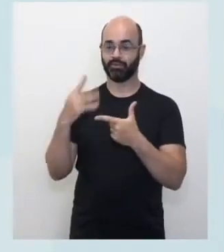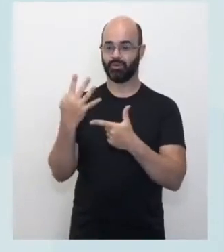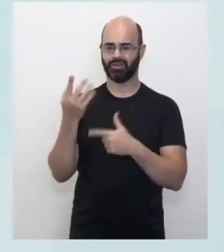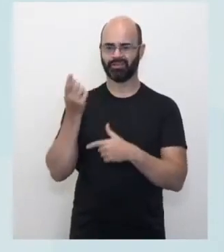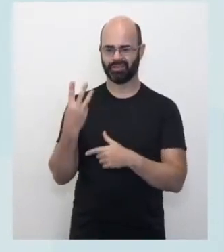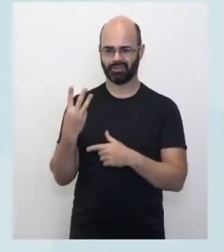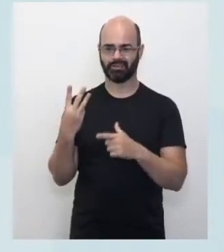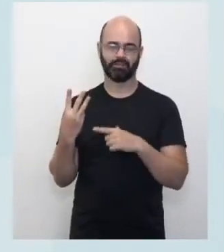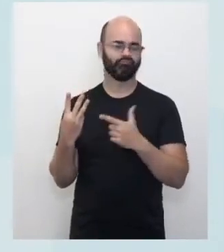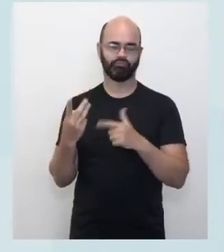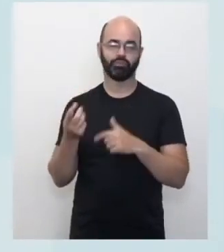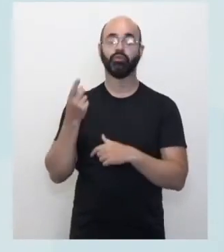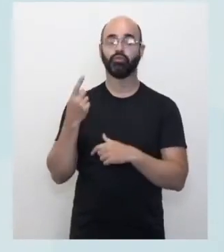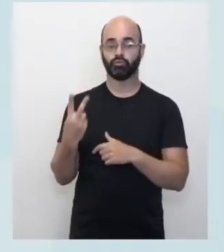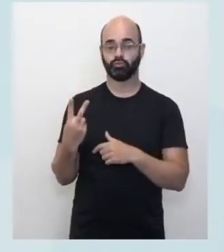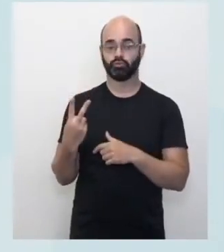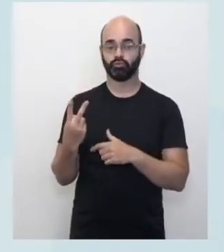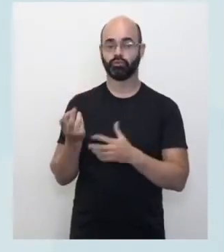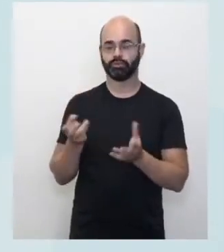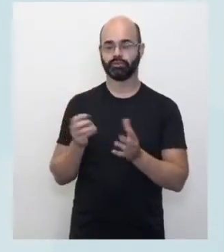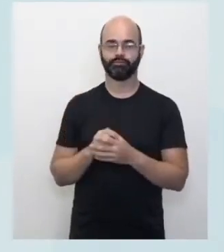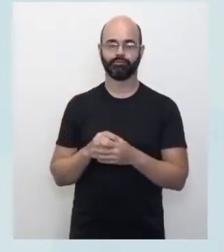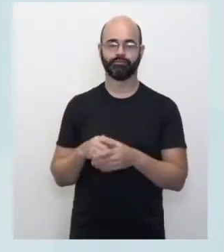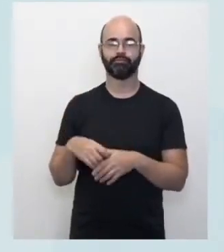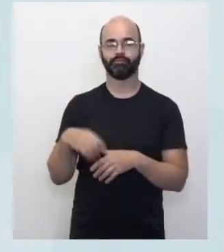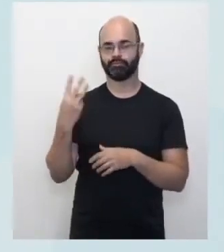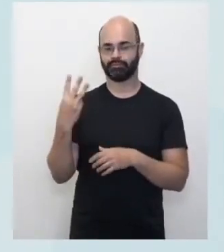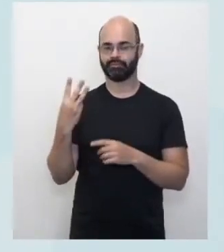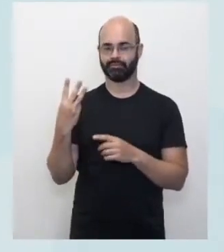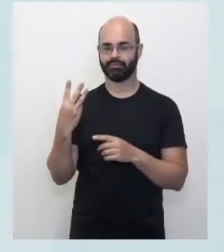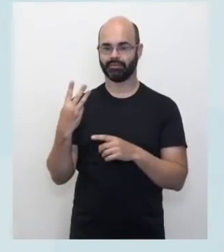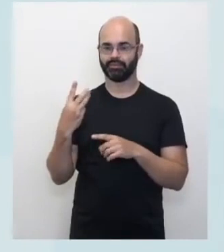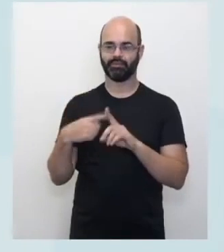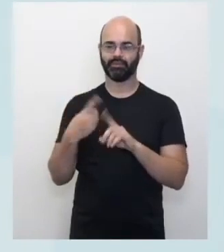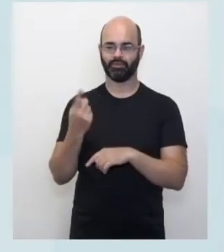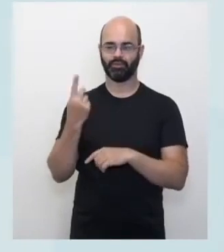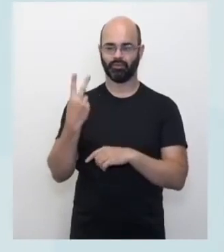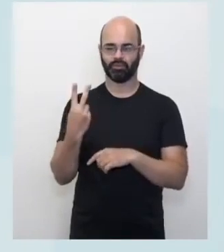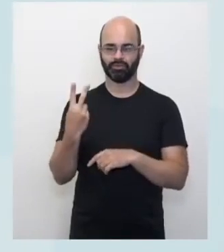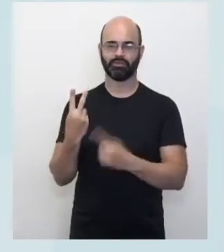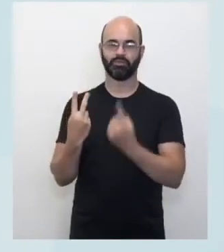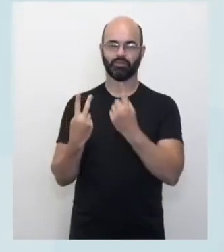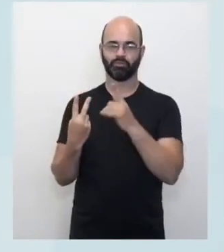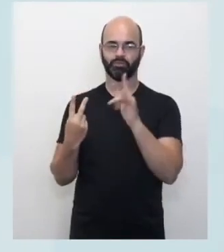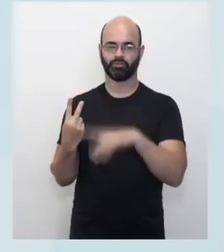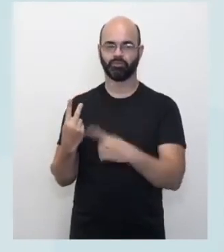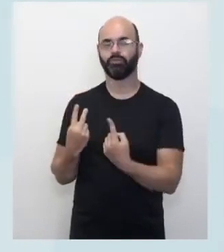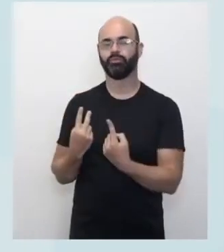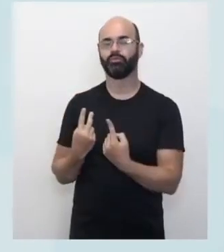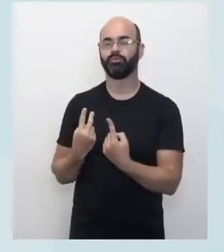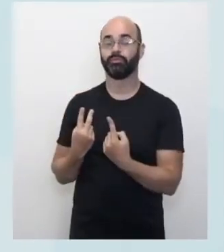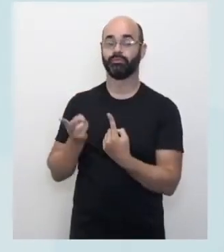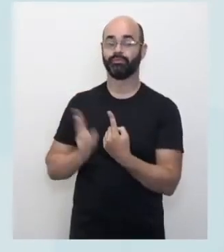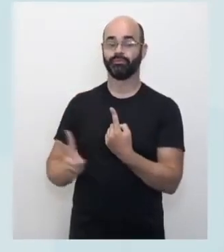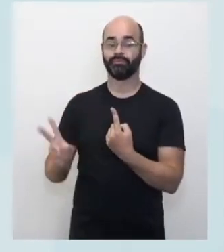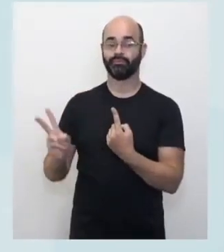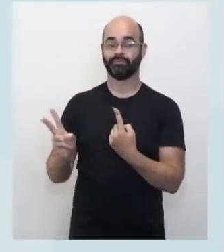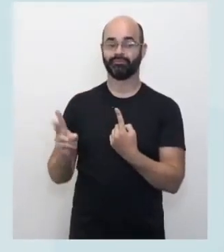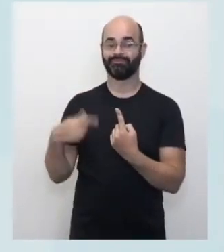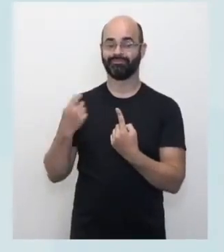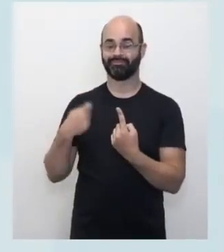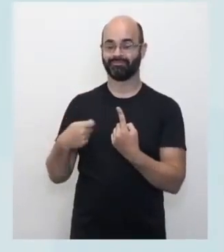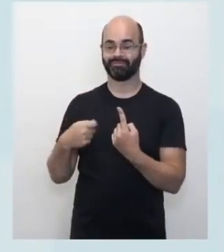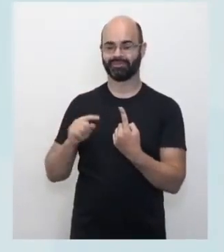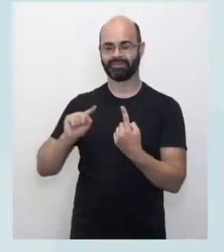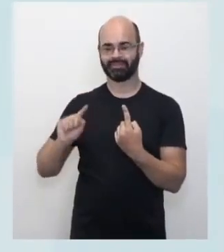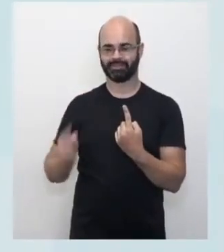12. 4 vezes 3 dá 12, sobra 1. Aí, para continuar, vou para a parte decimal,